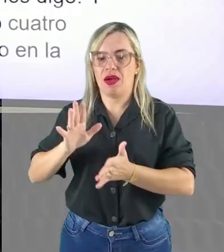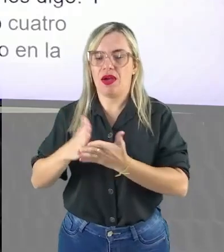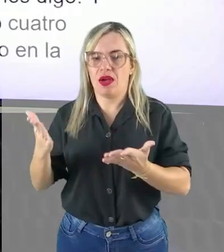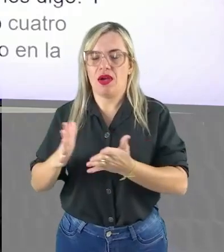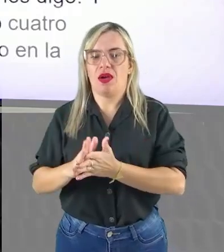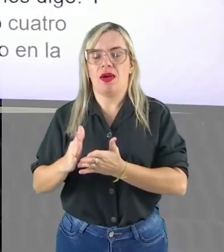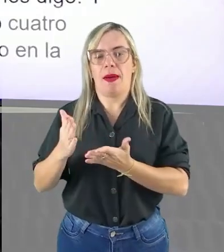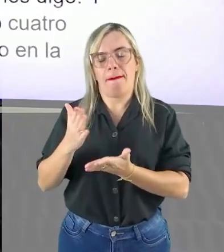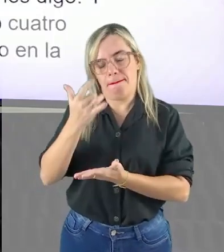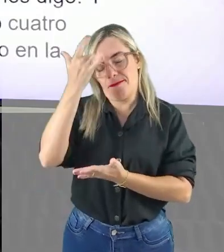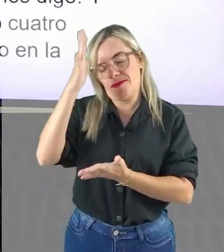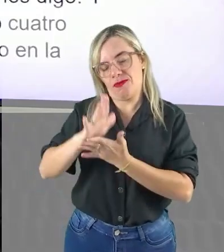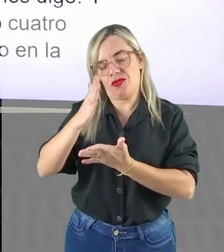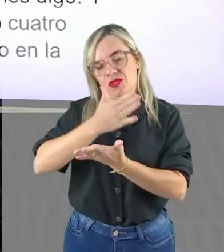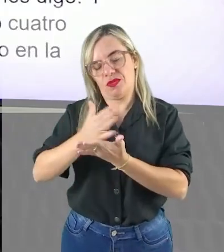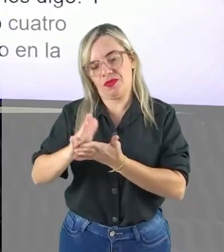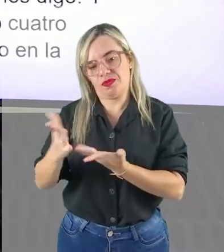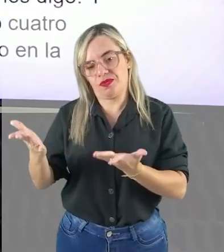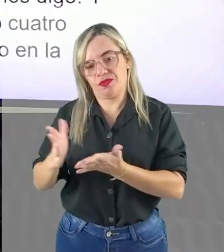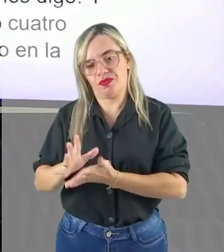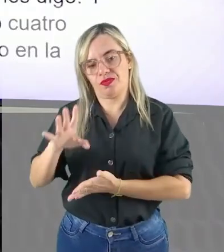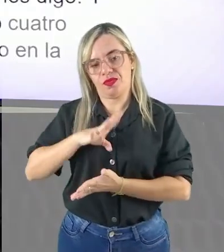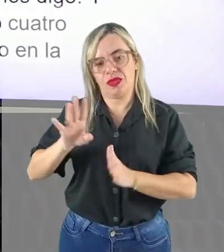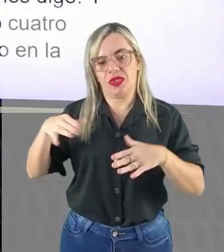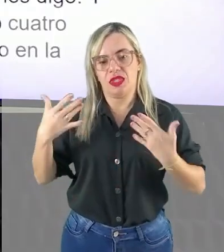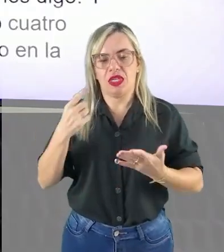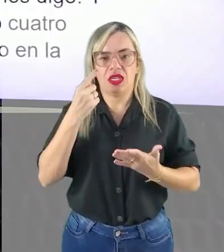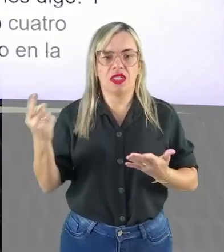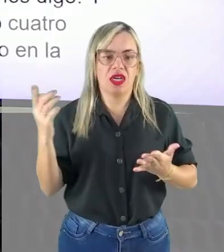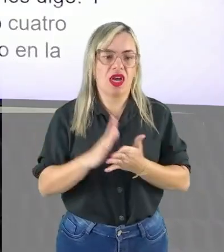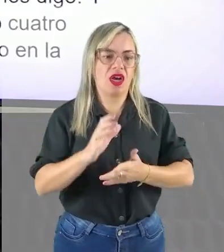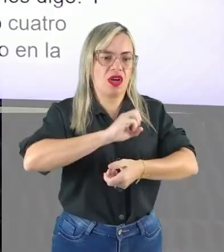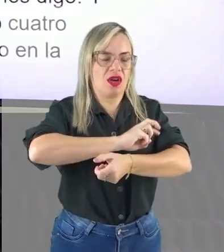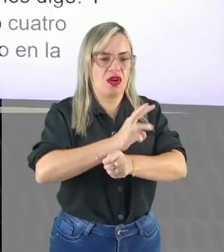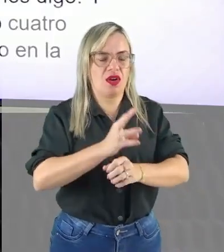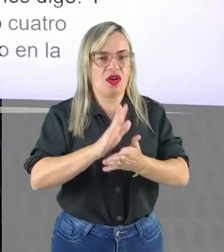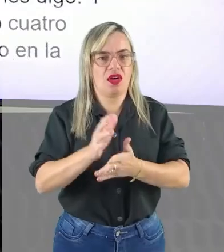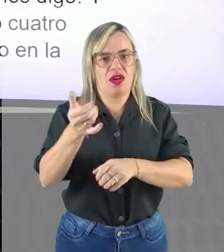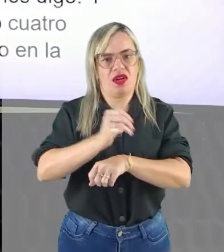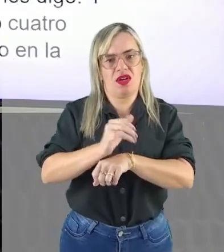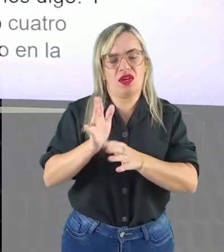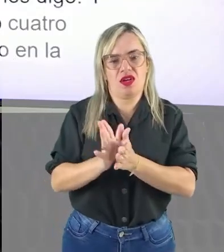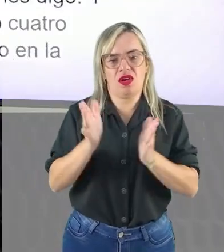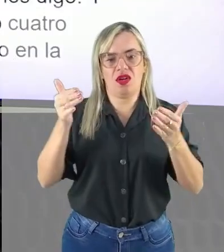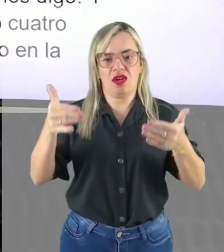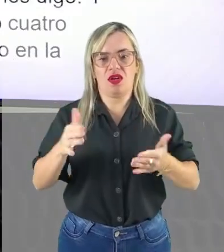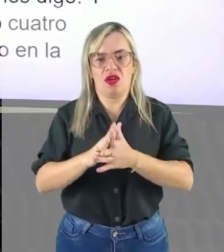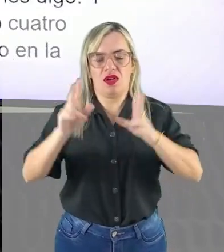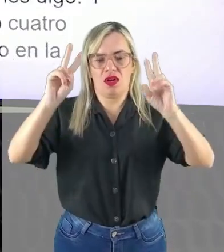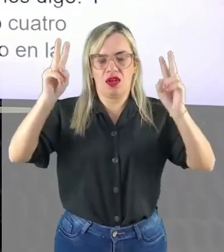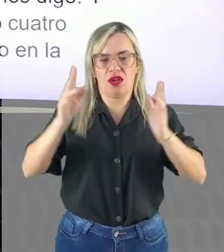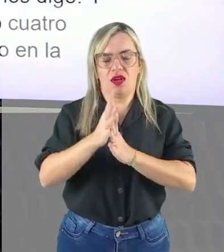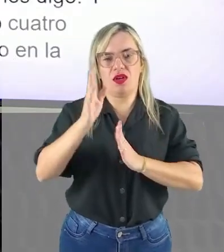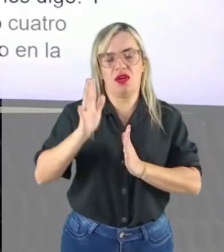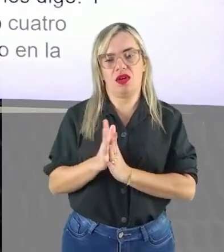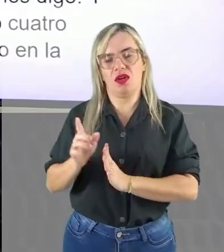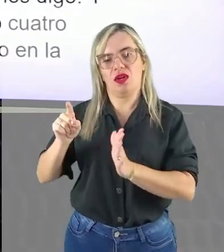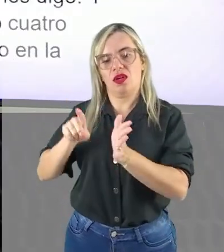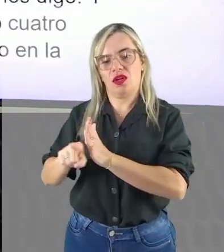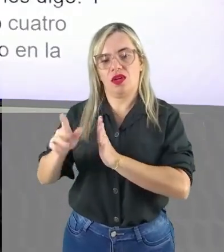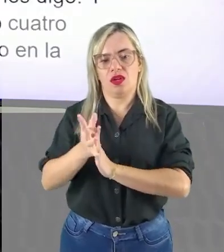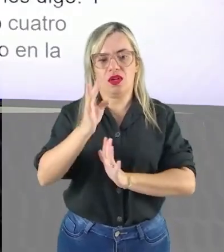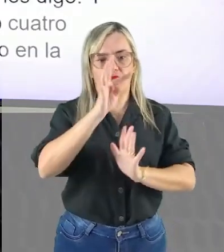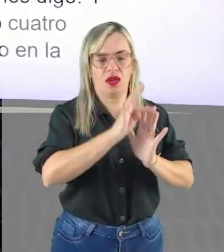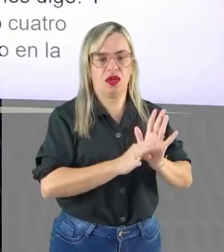teu idioma, que é o português. Mas aqui, Nery, o que eu devo fazer? Devo seguir a mesma estratégia que tu explicou, que é título, questão e texto?